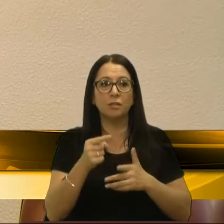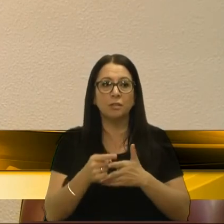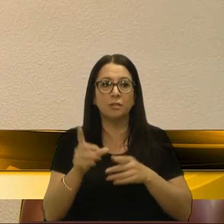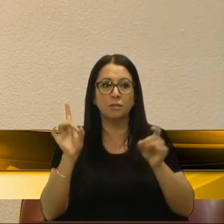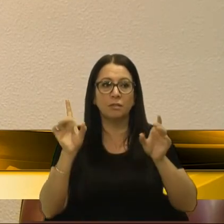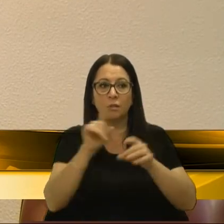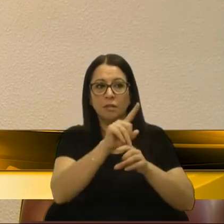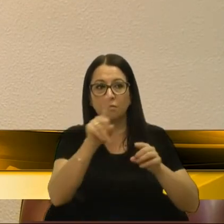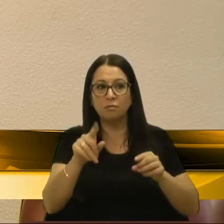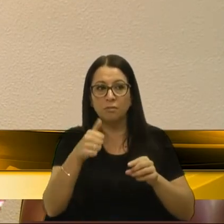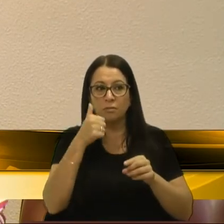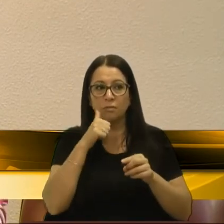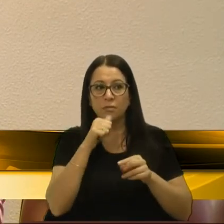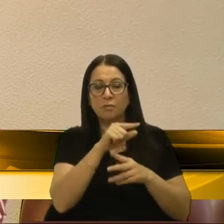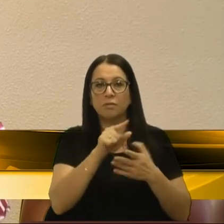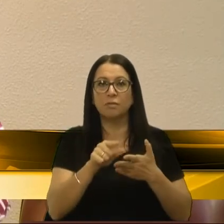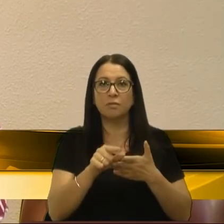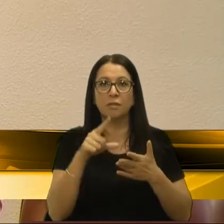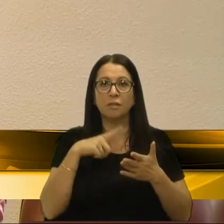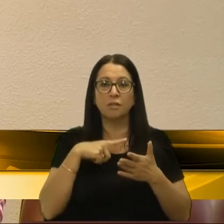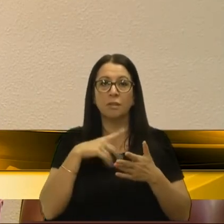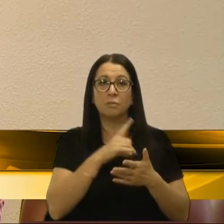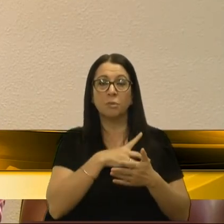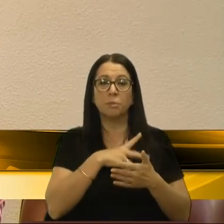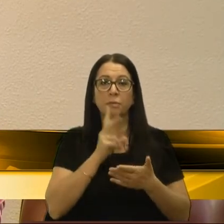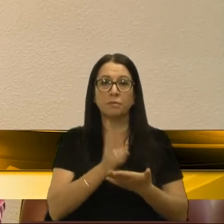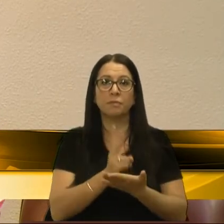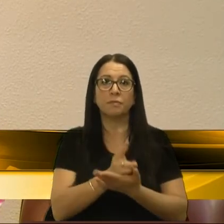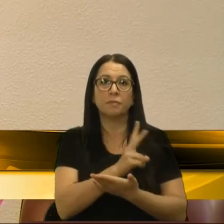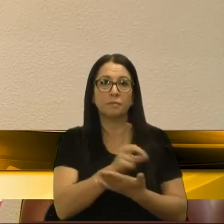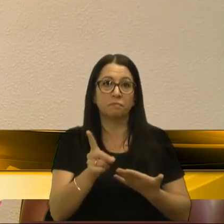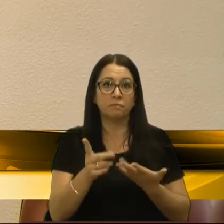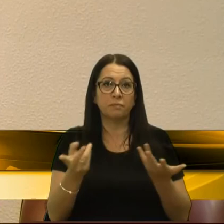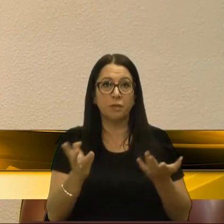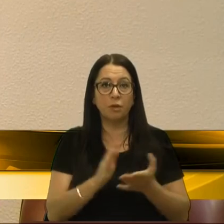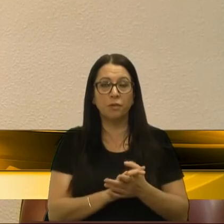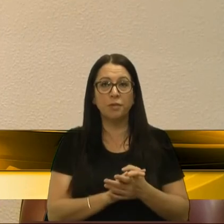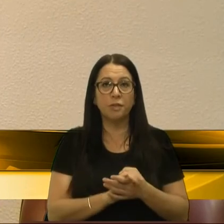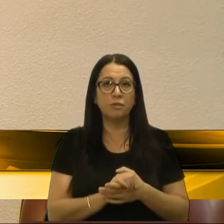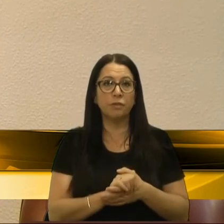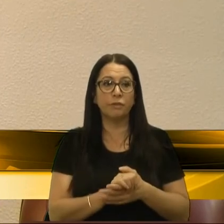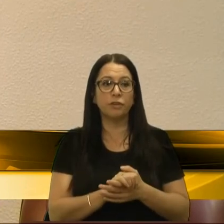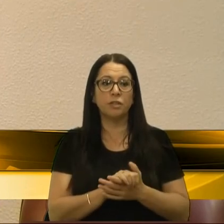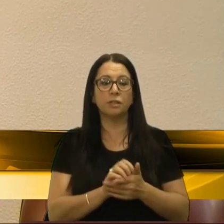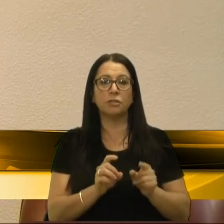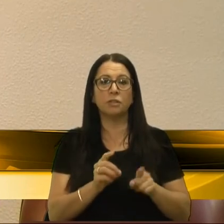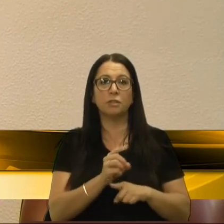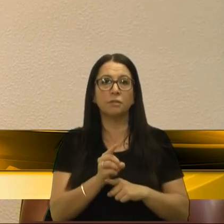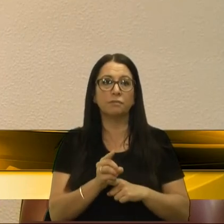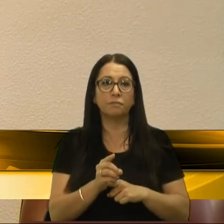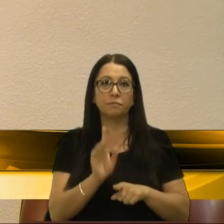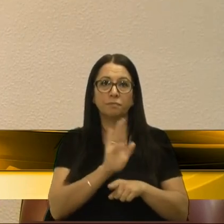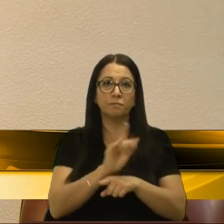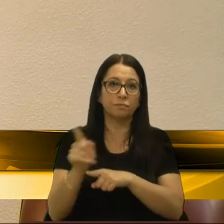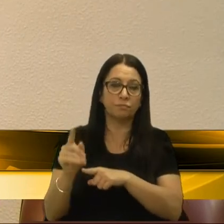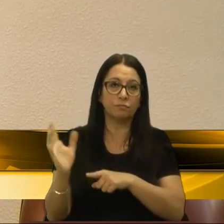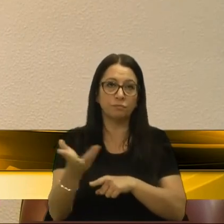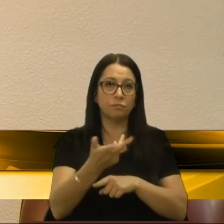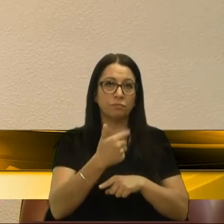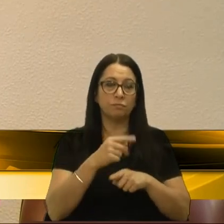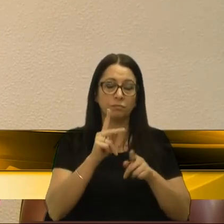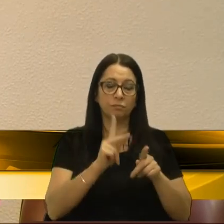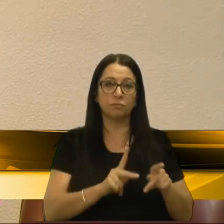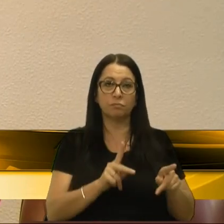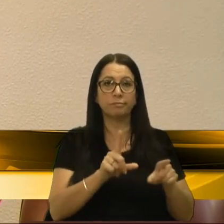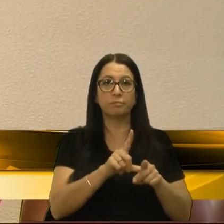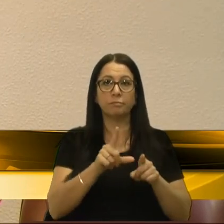nós, enquanto mulheres, temos medo o tempo todo, né? Então, fica também a minha solidariedade a todos esses comerciantes